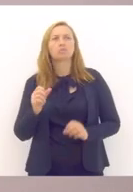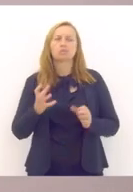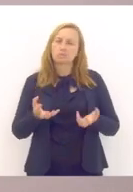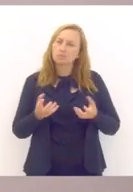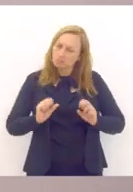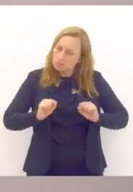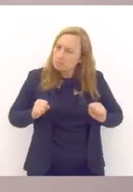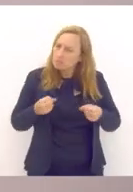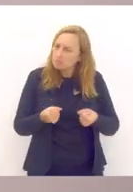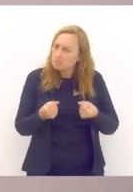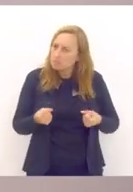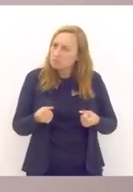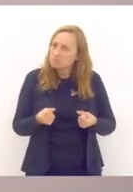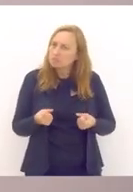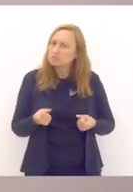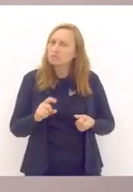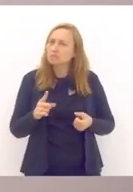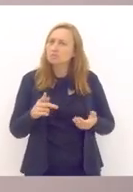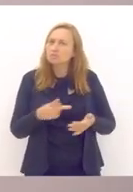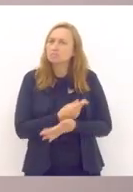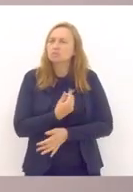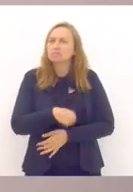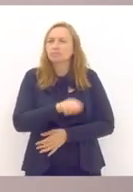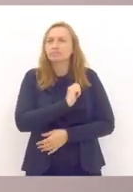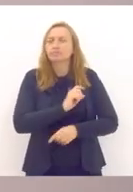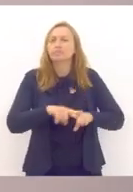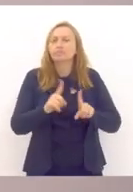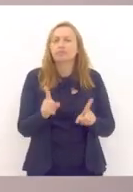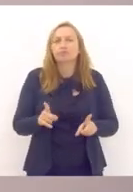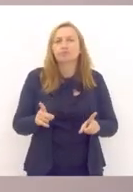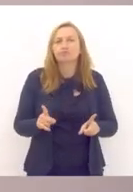isso enquanto a reforma de fato não vem. Eu acho assim, o grande